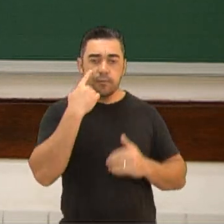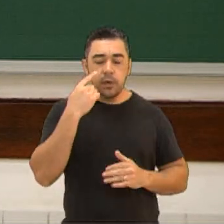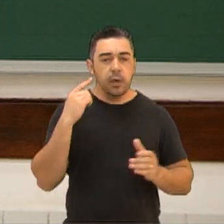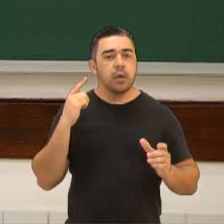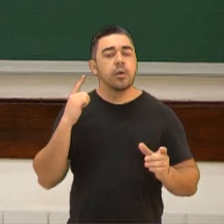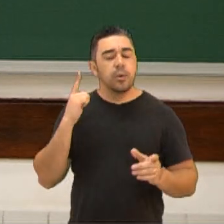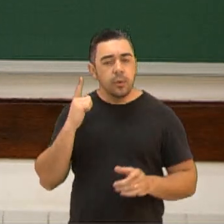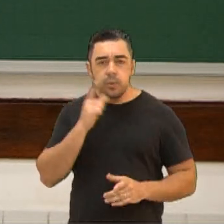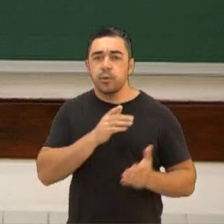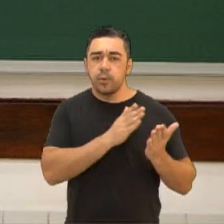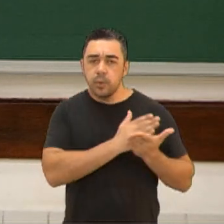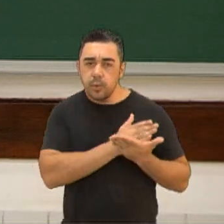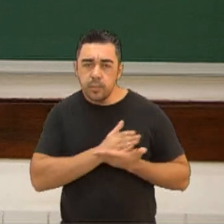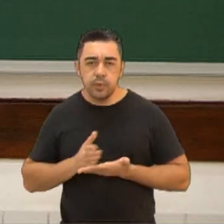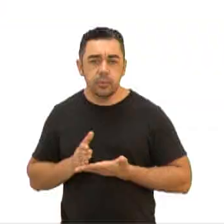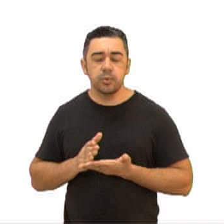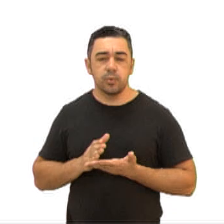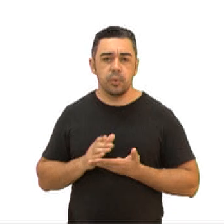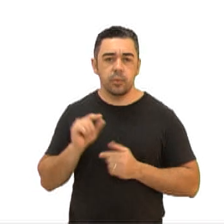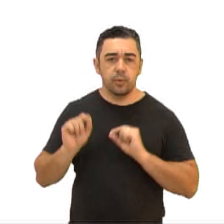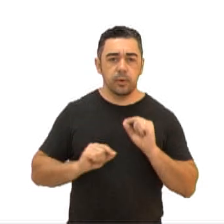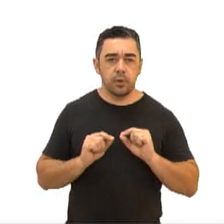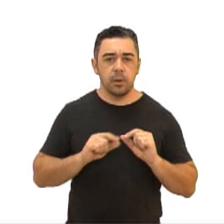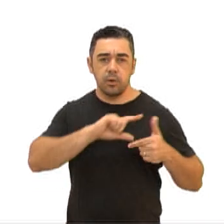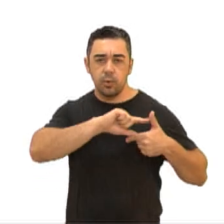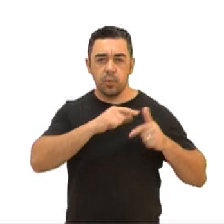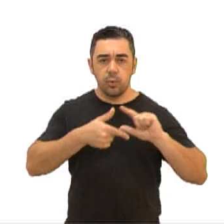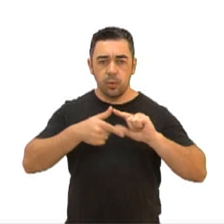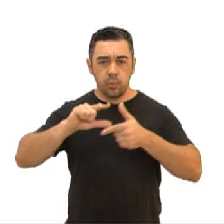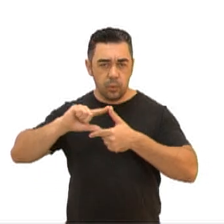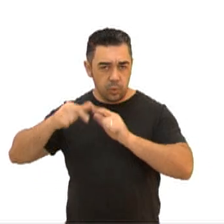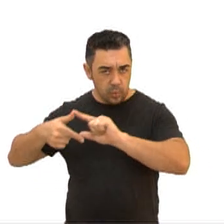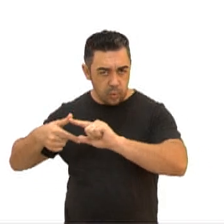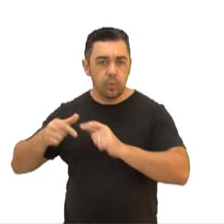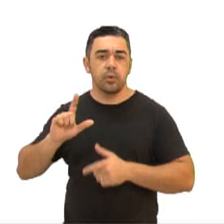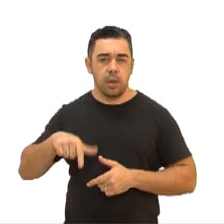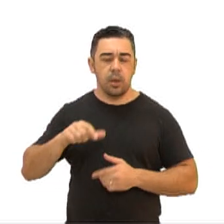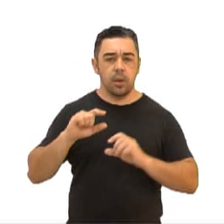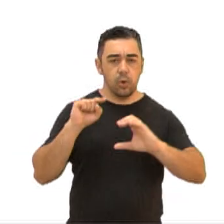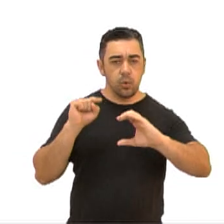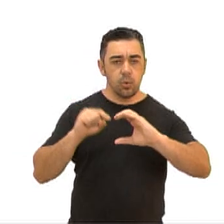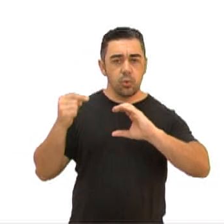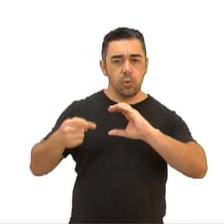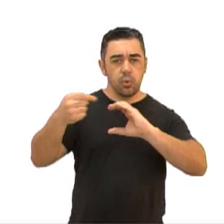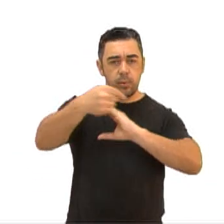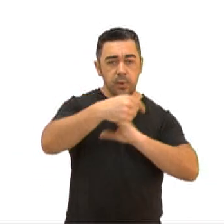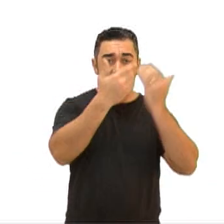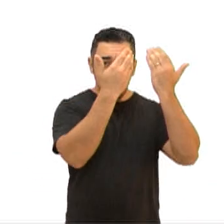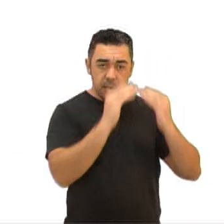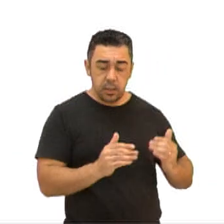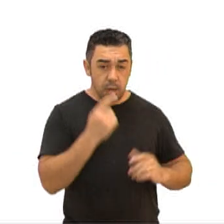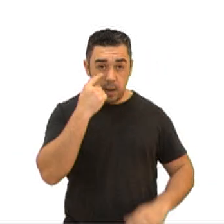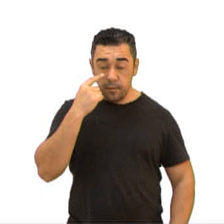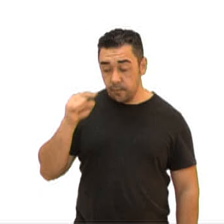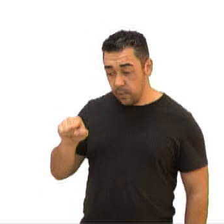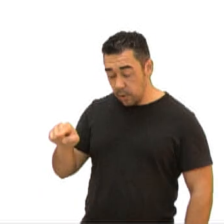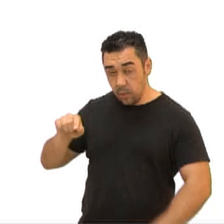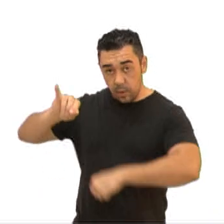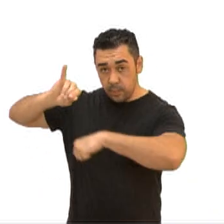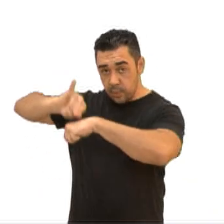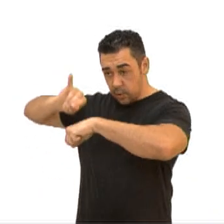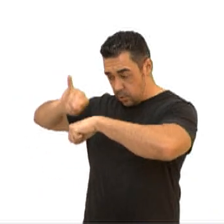cubismo. Começou pela a primeira fase, que é o cubismo analítico, que analisava as formas dos objetos,